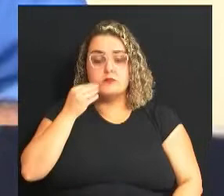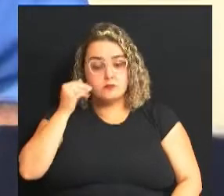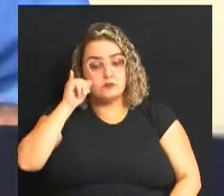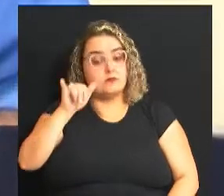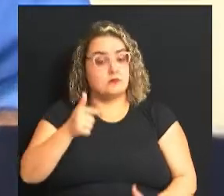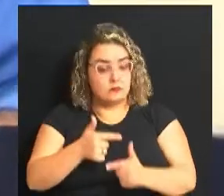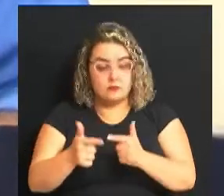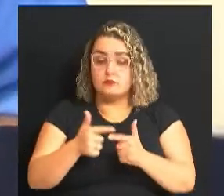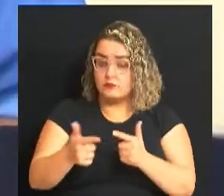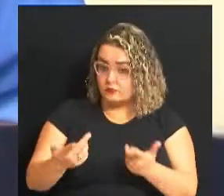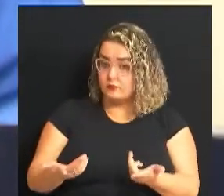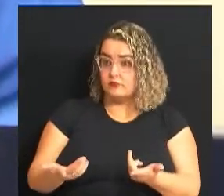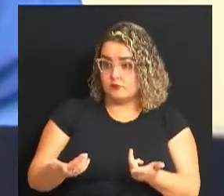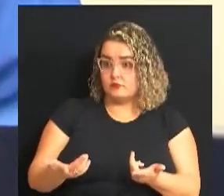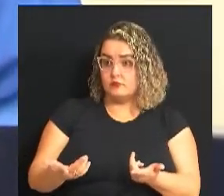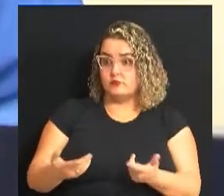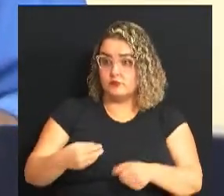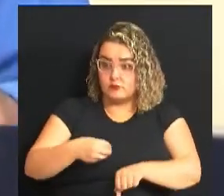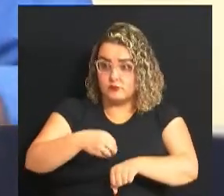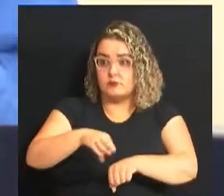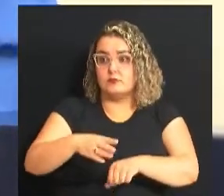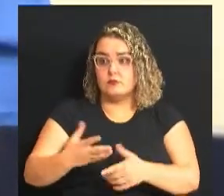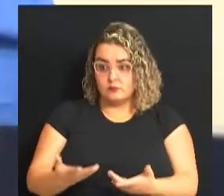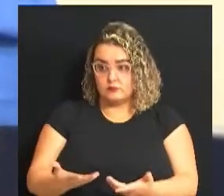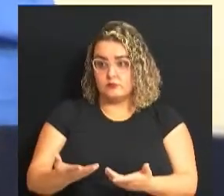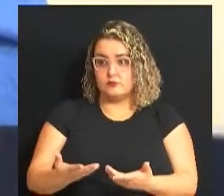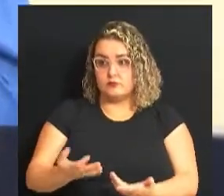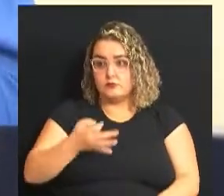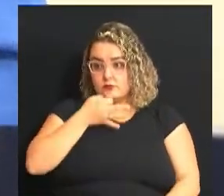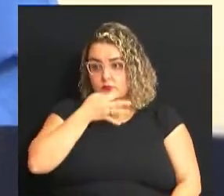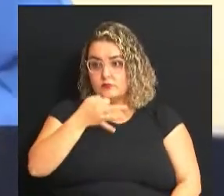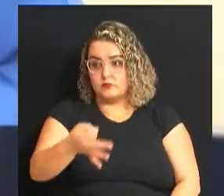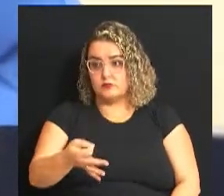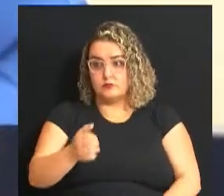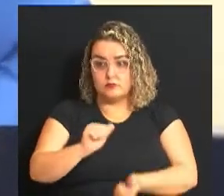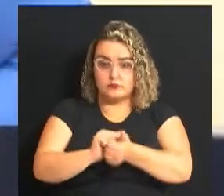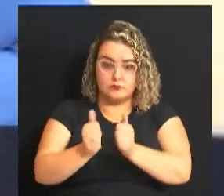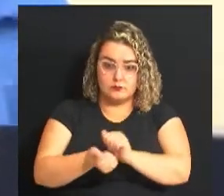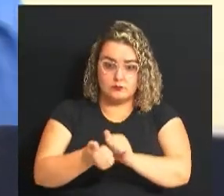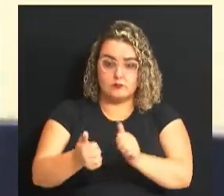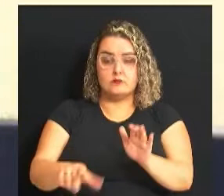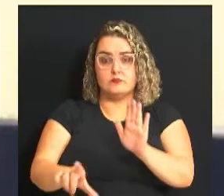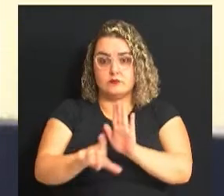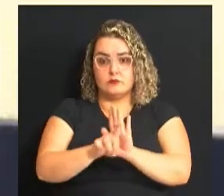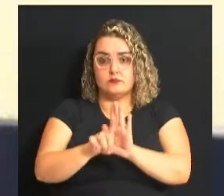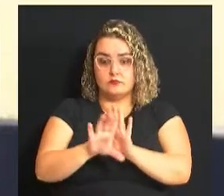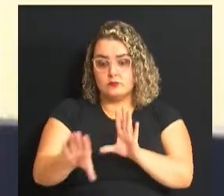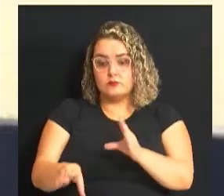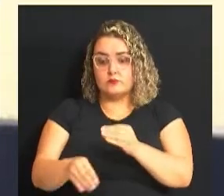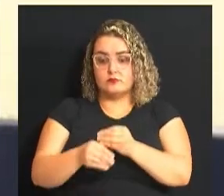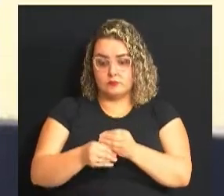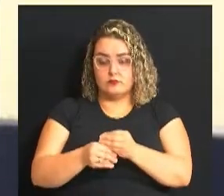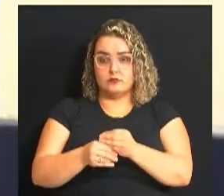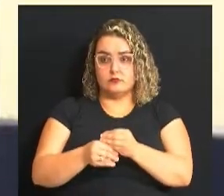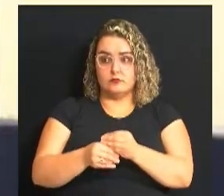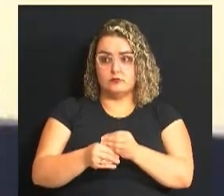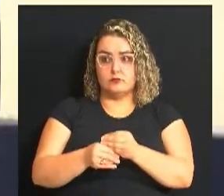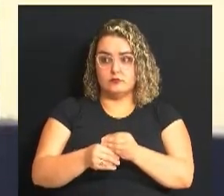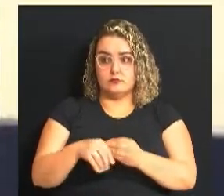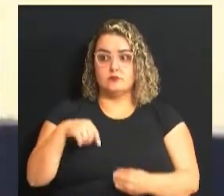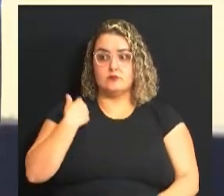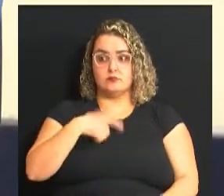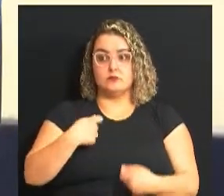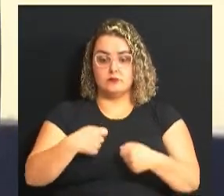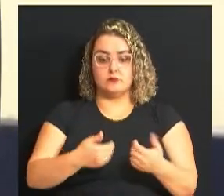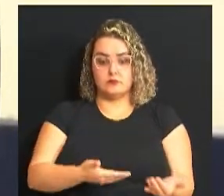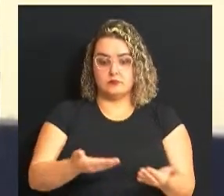problema, foi encaminhado uma sugestão de adequação da lei, que é uma emenda que nós devemos apresentar